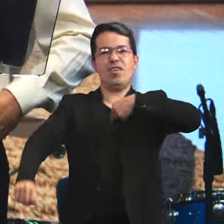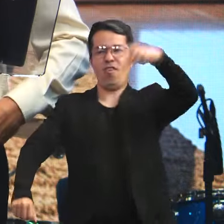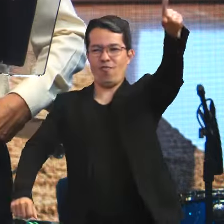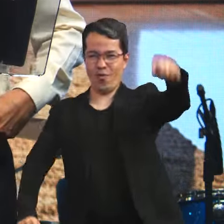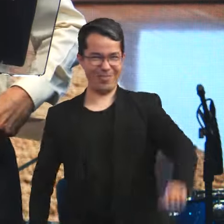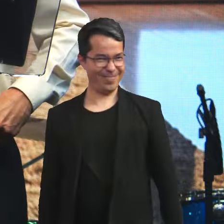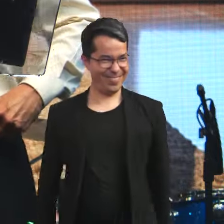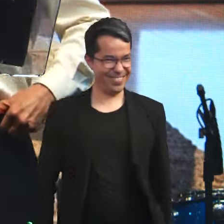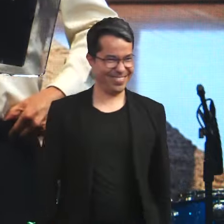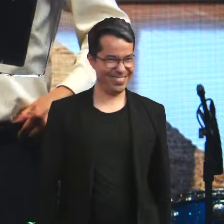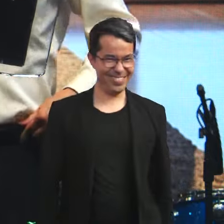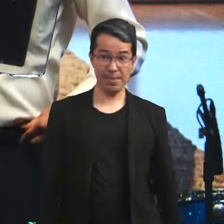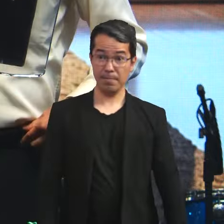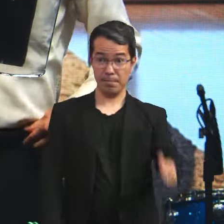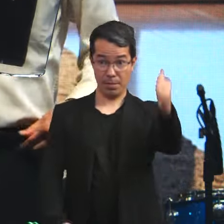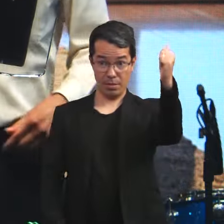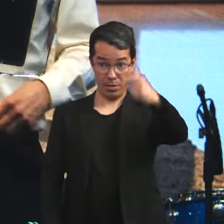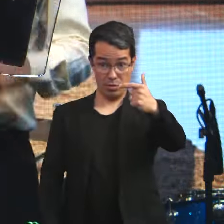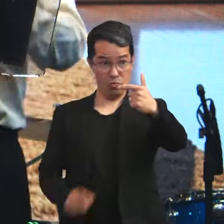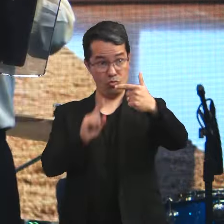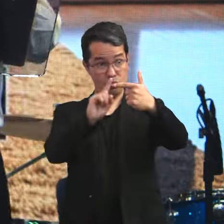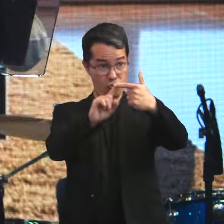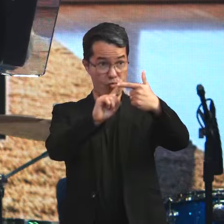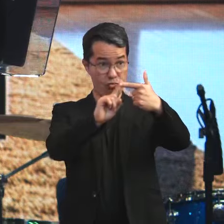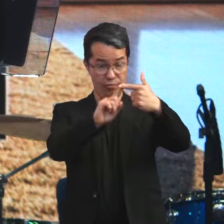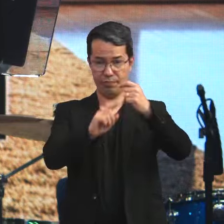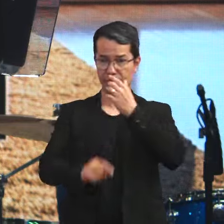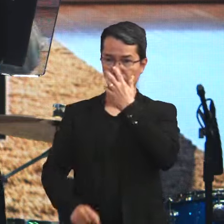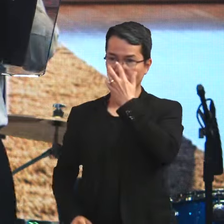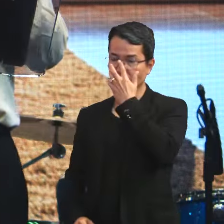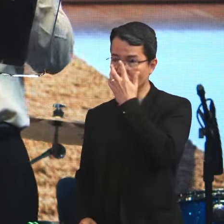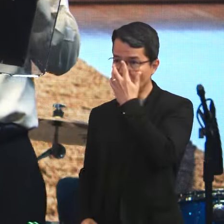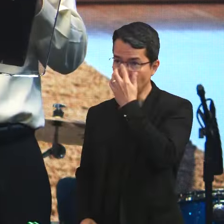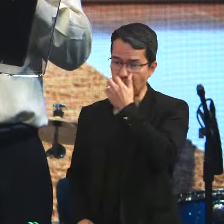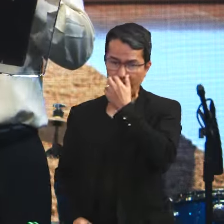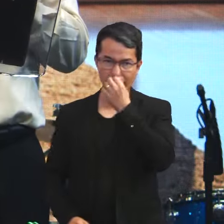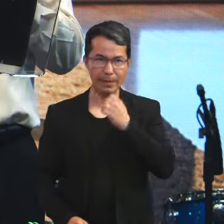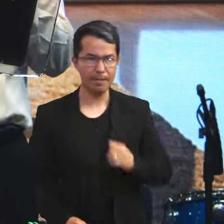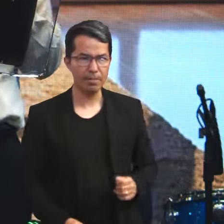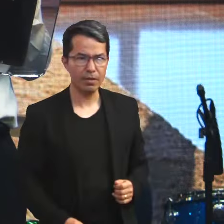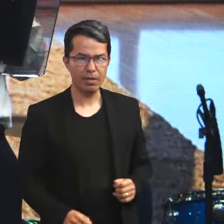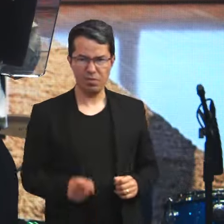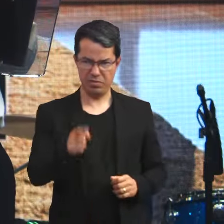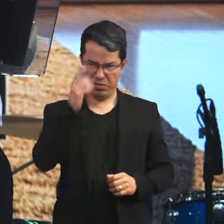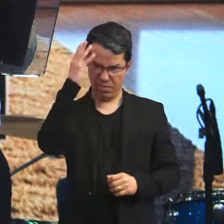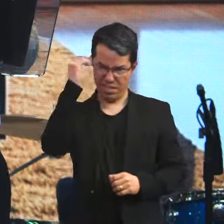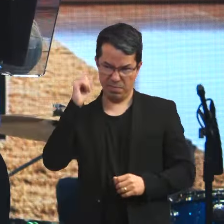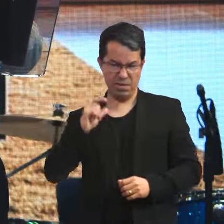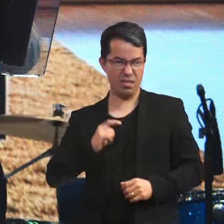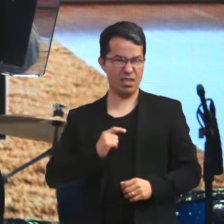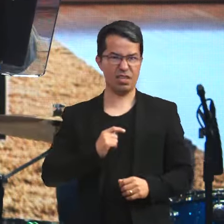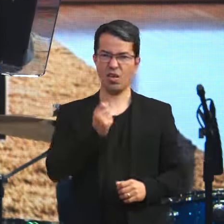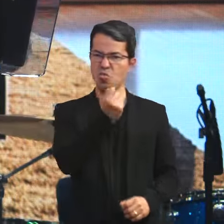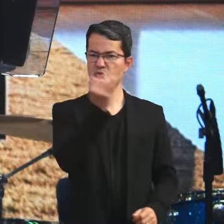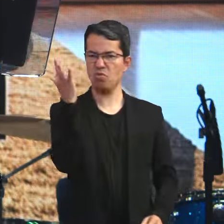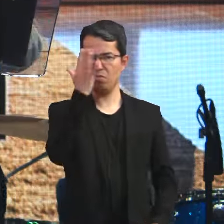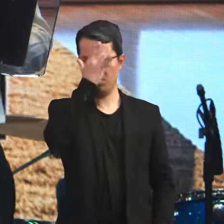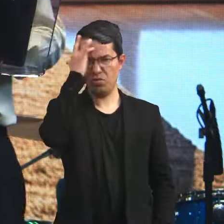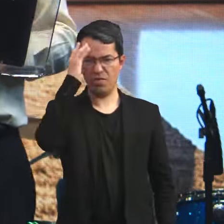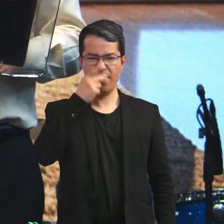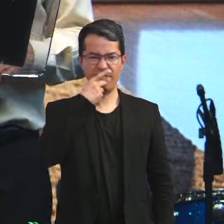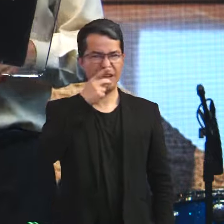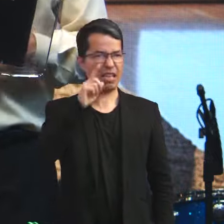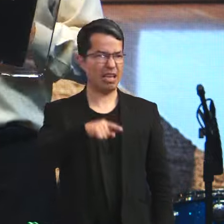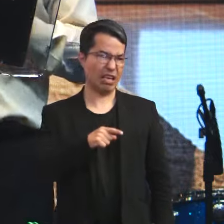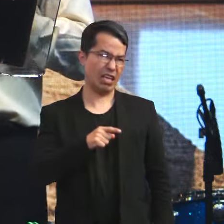segundo lugar em segundo lugar Dios que um discurso de despedida de Paulo nós falamos que esse é um discurso de despedida de